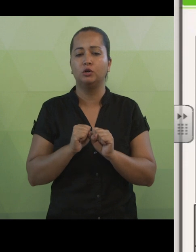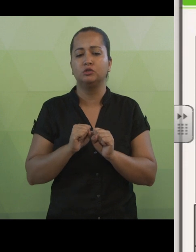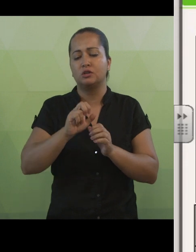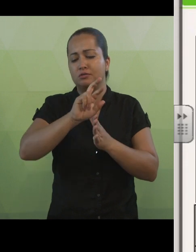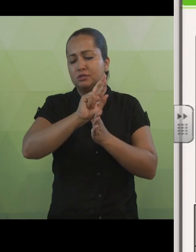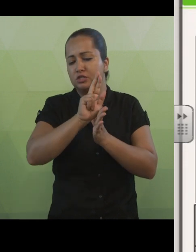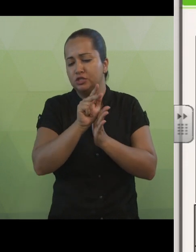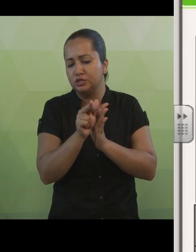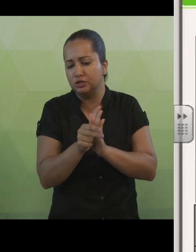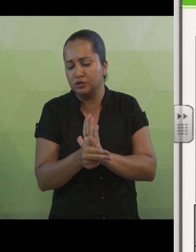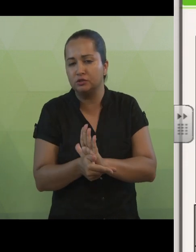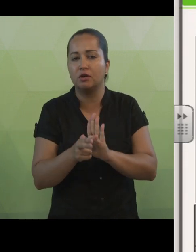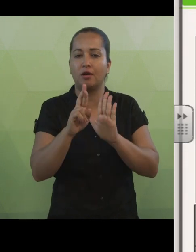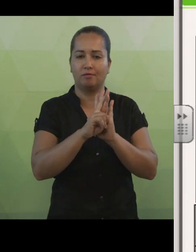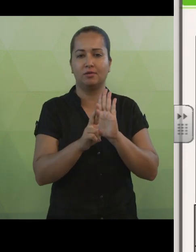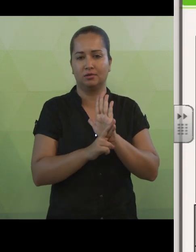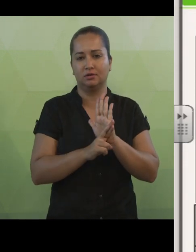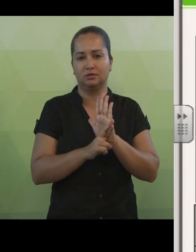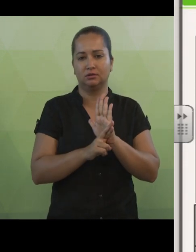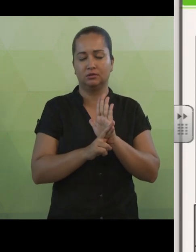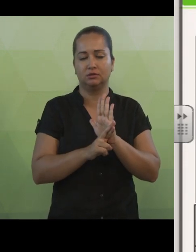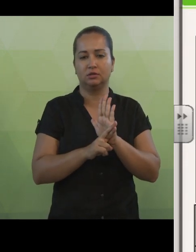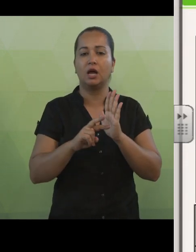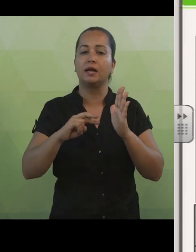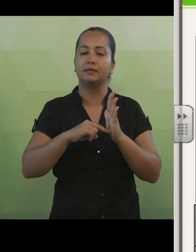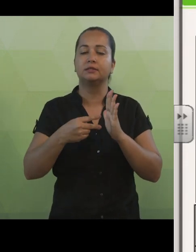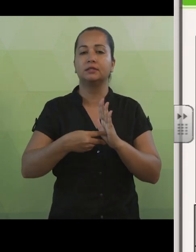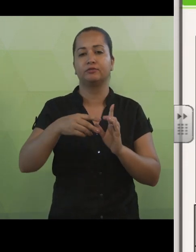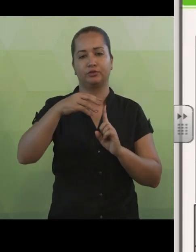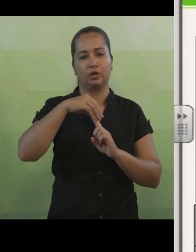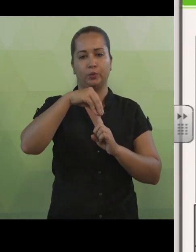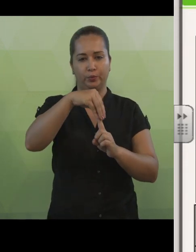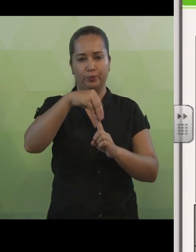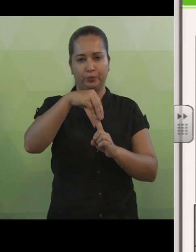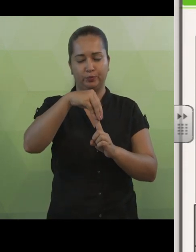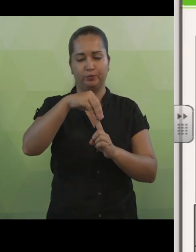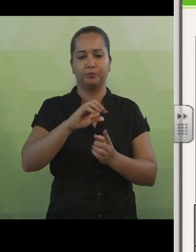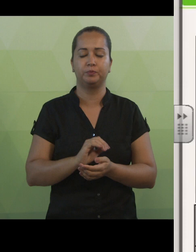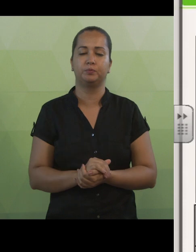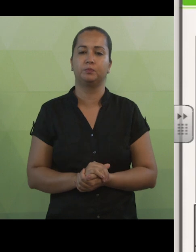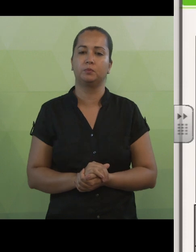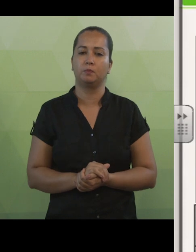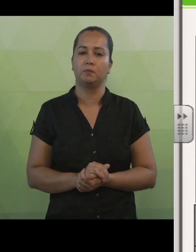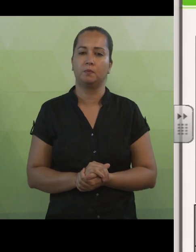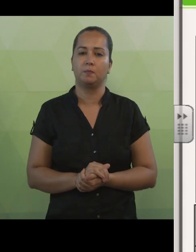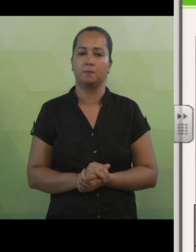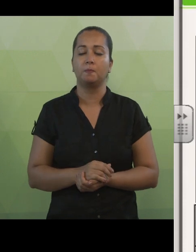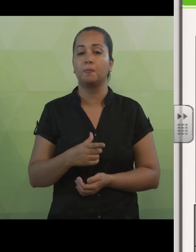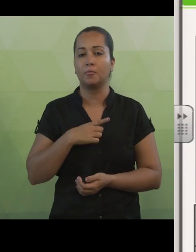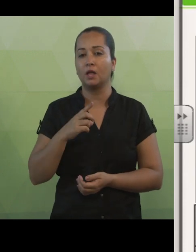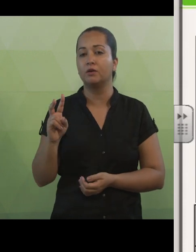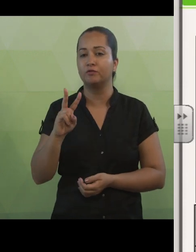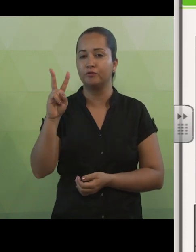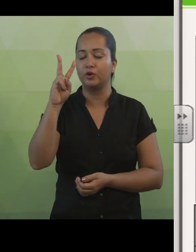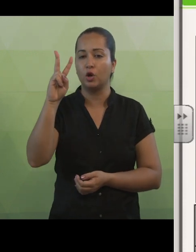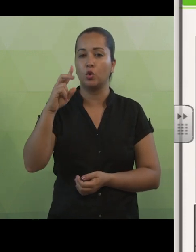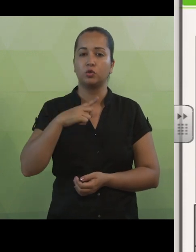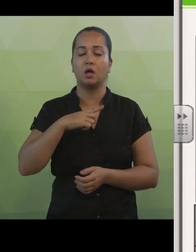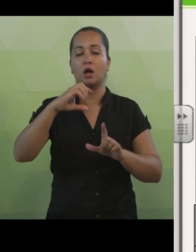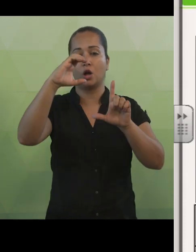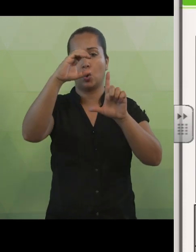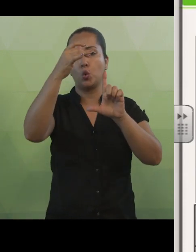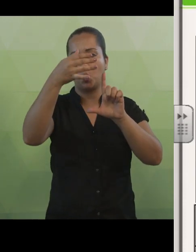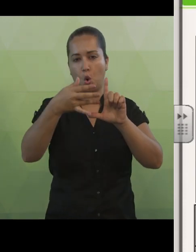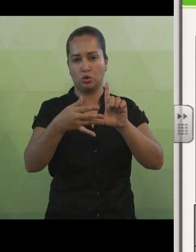por tabela. A unique significa único. É como, por exemplo, nós temos o valor código, que ele é único